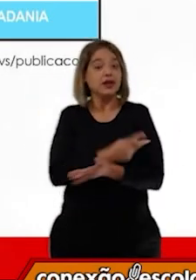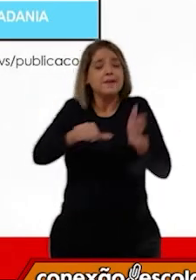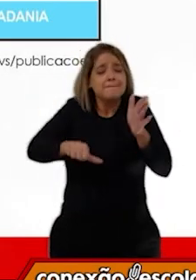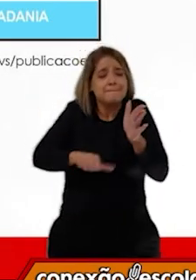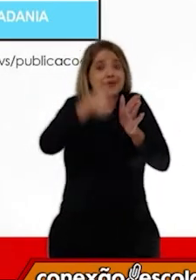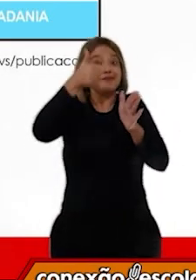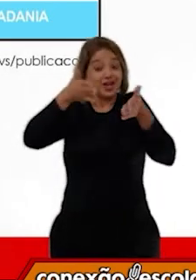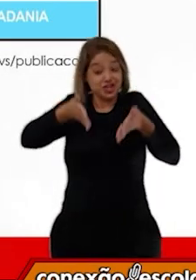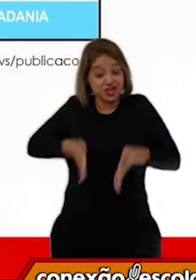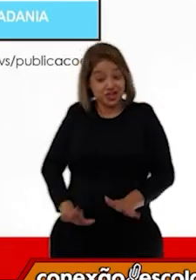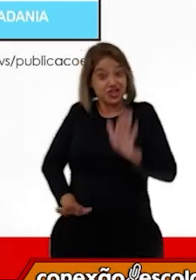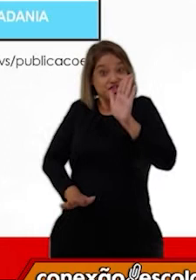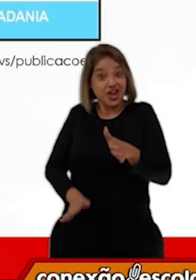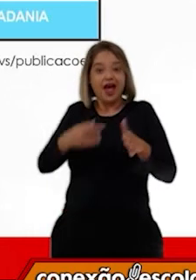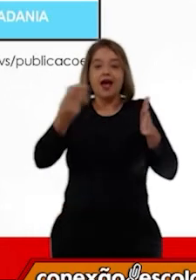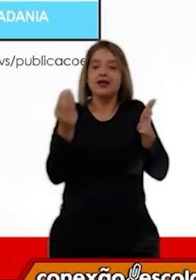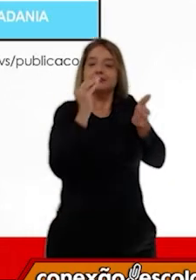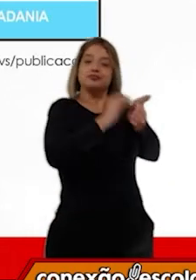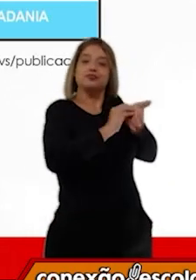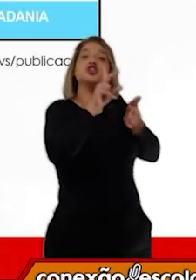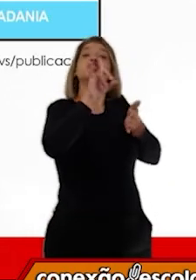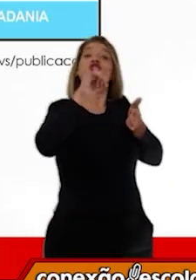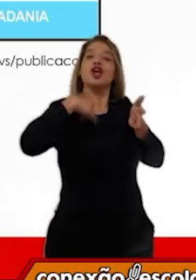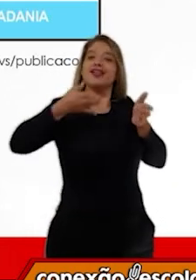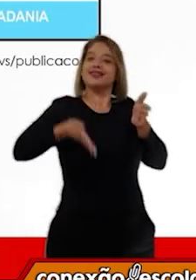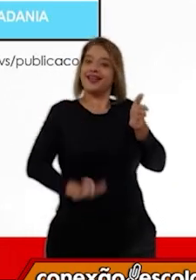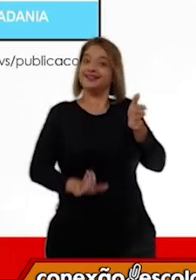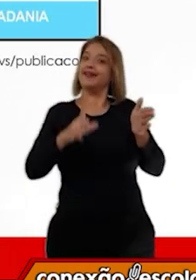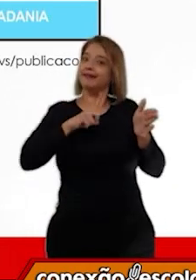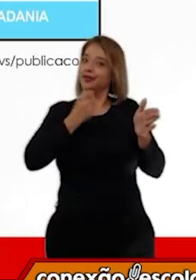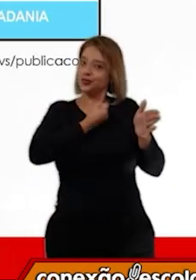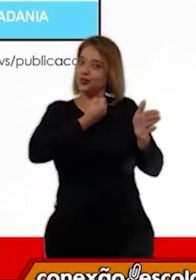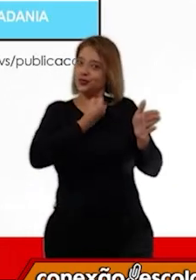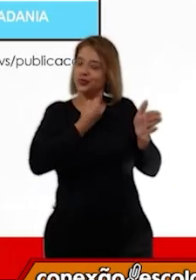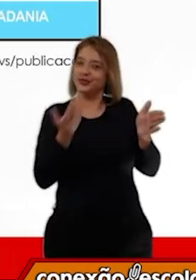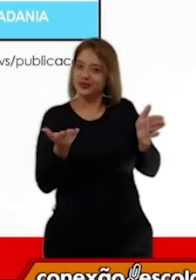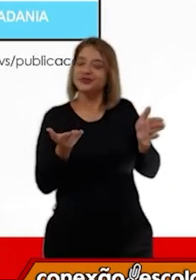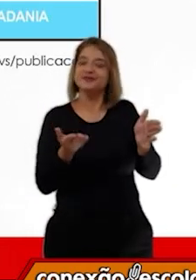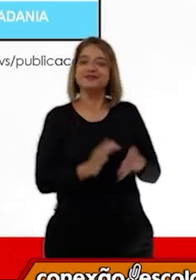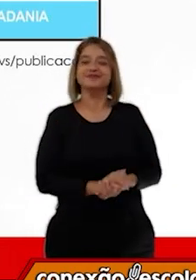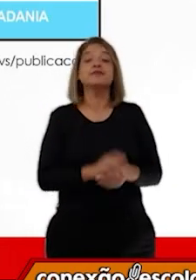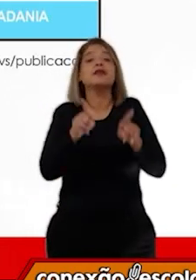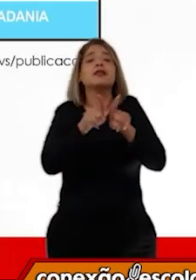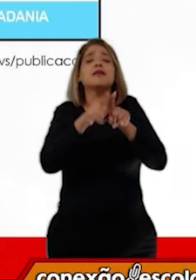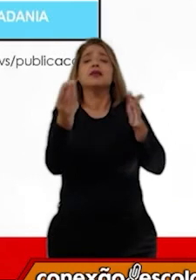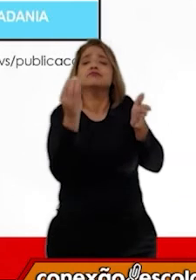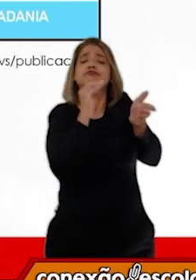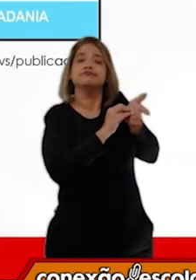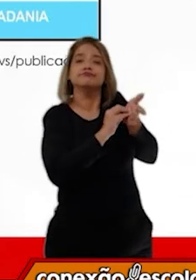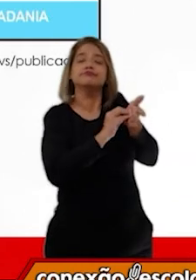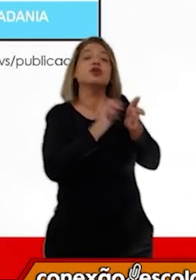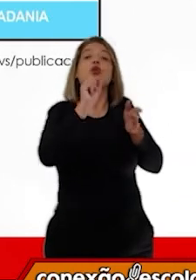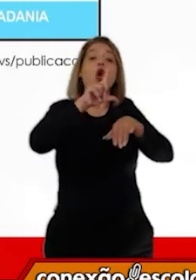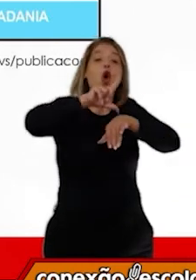dia, colocando a data que você nasceu, né? Tem números. Coloca também